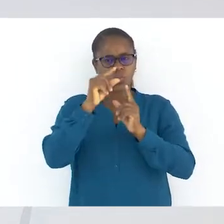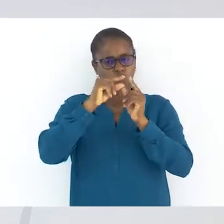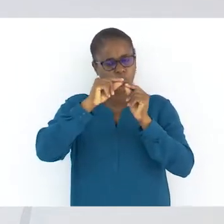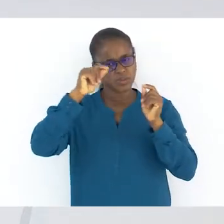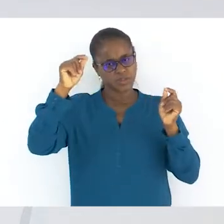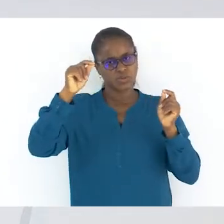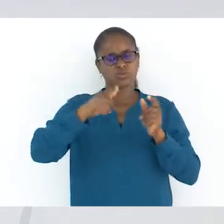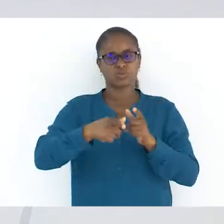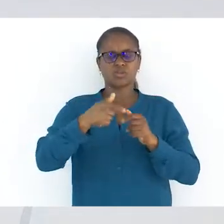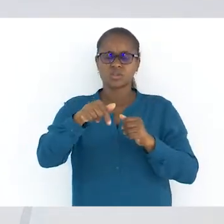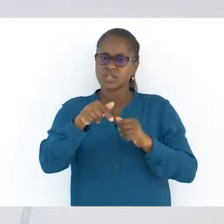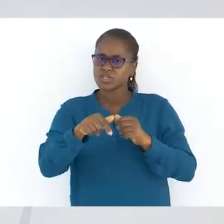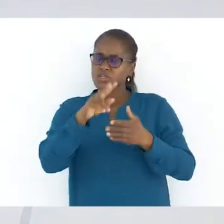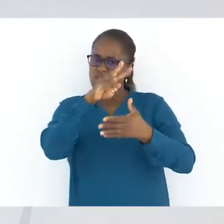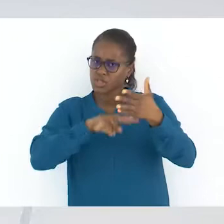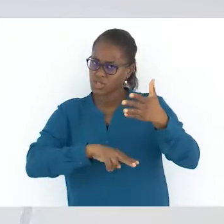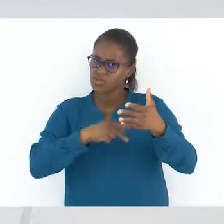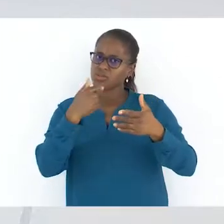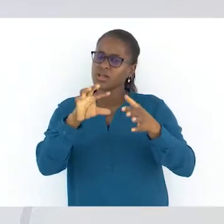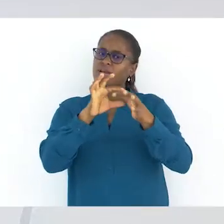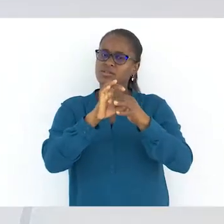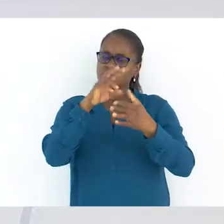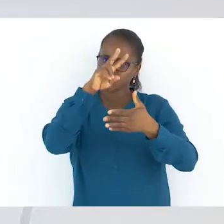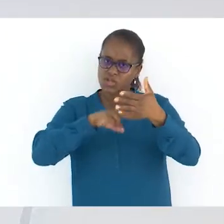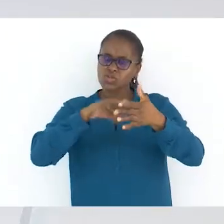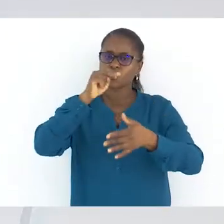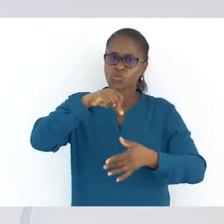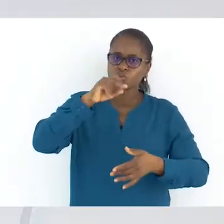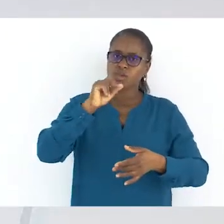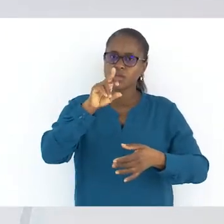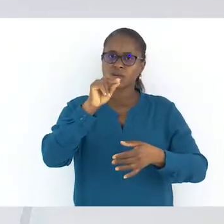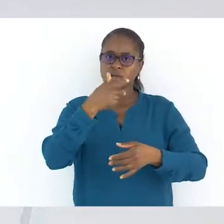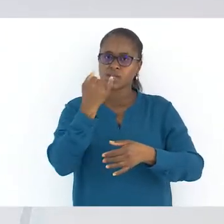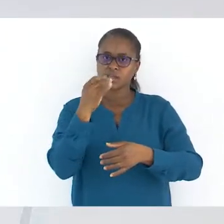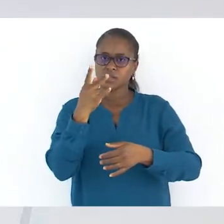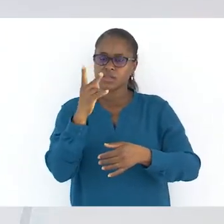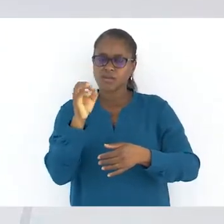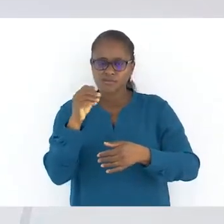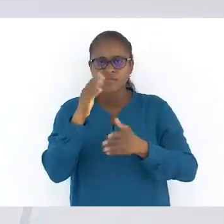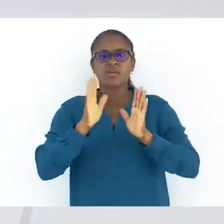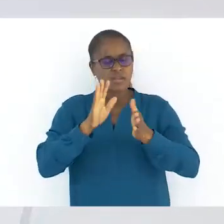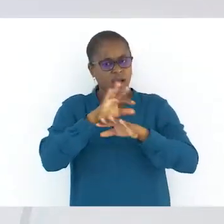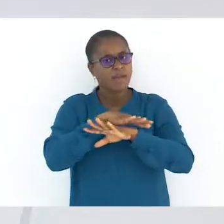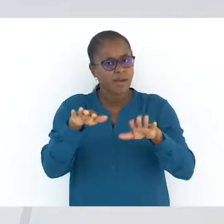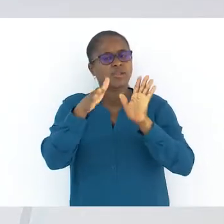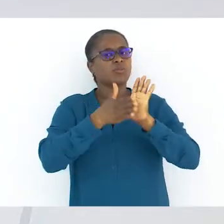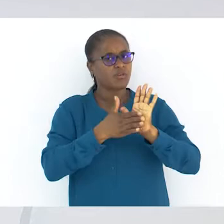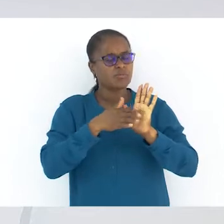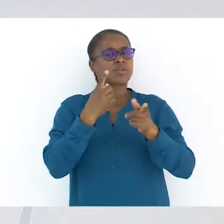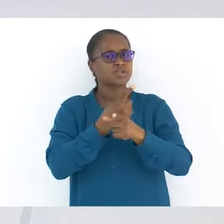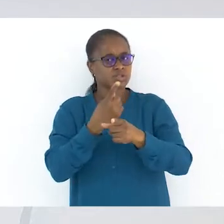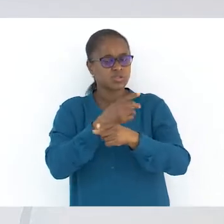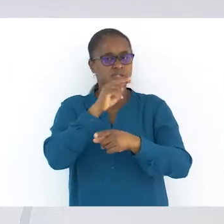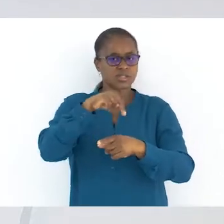dramático, tem ligação com o texto narrativo. Ou seja, já acabaram de provar pelas categorias da narrativa.